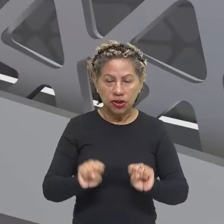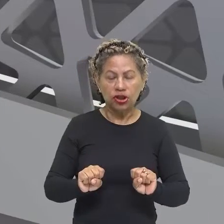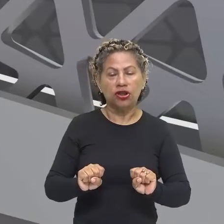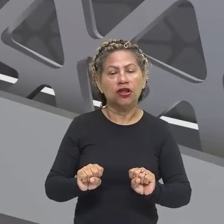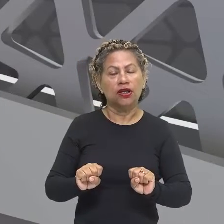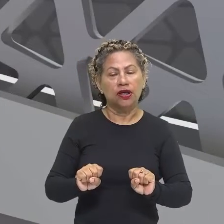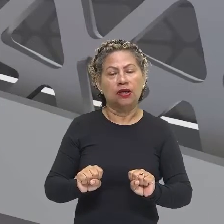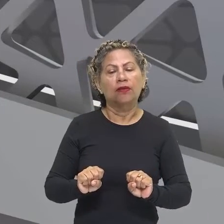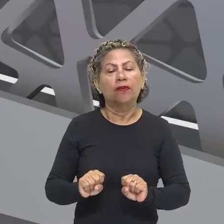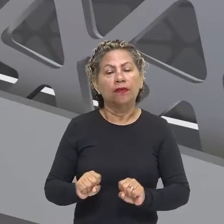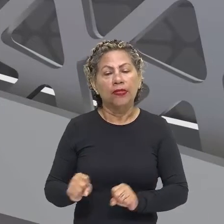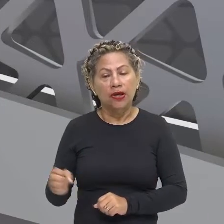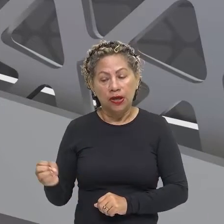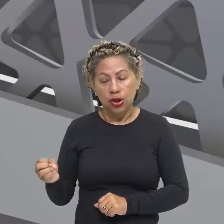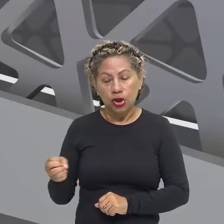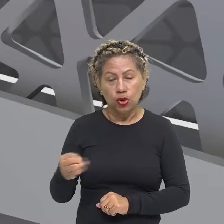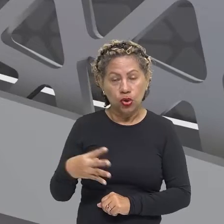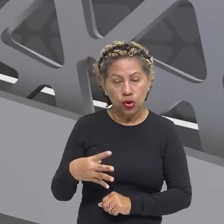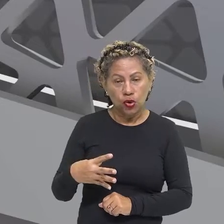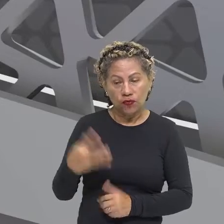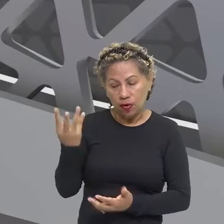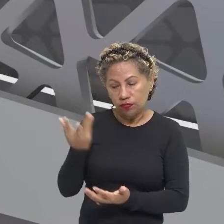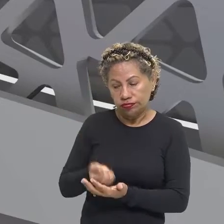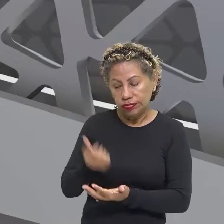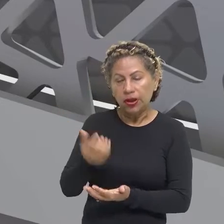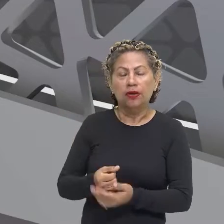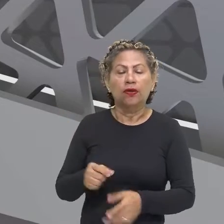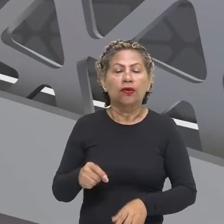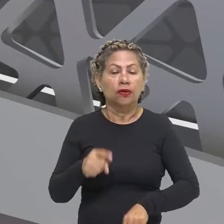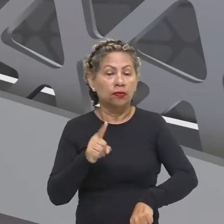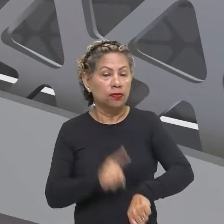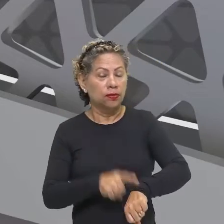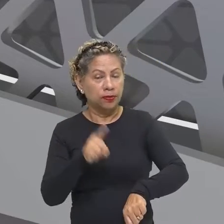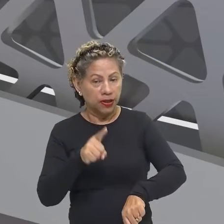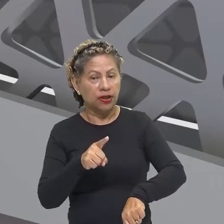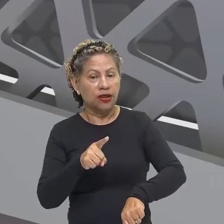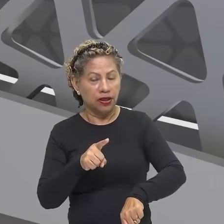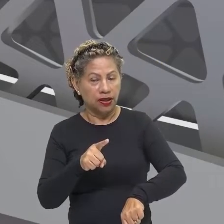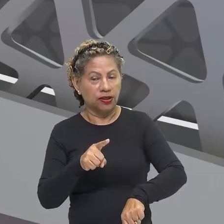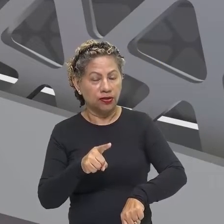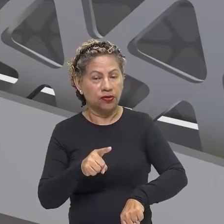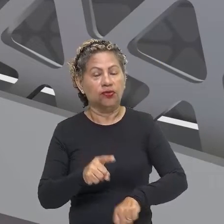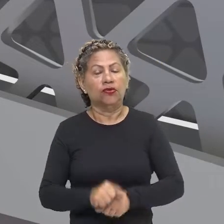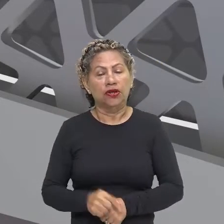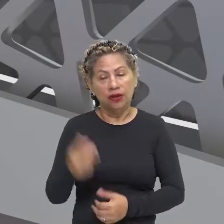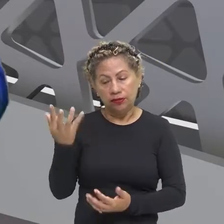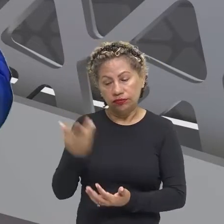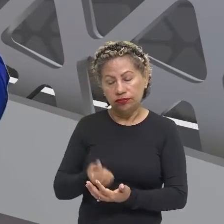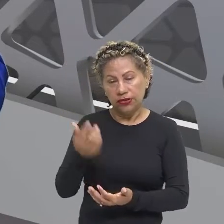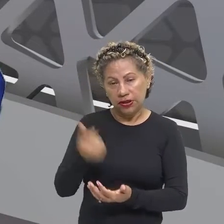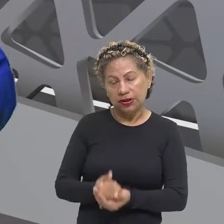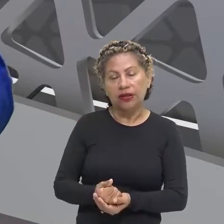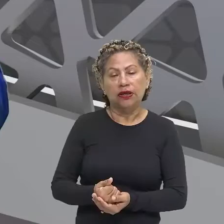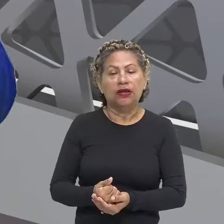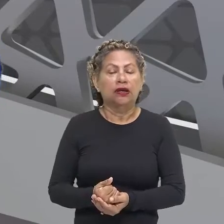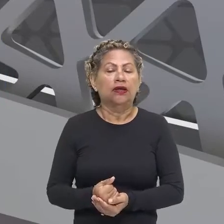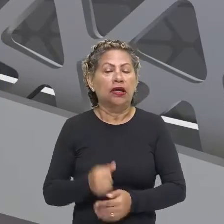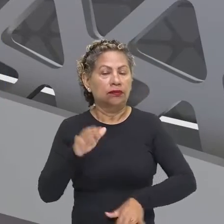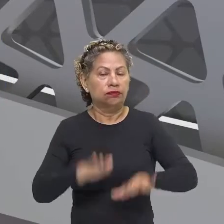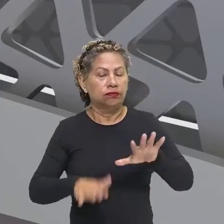temos atualizações para fazer. Você quer fazer a atualização? E aí nós precisamos dar uma paradinha para